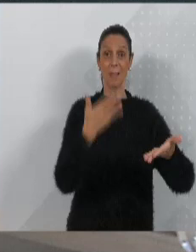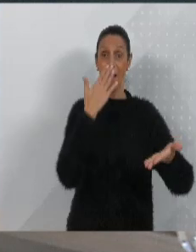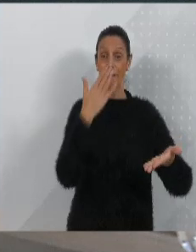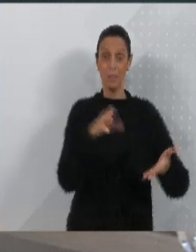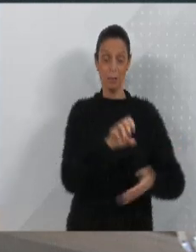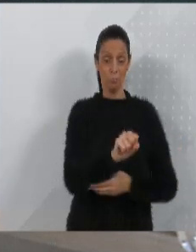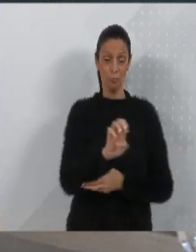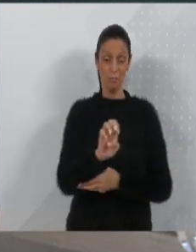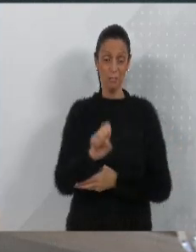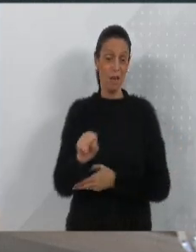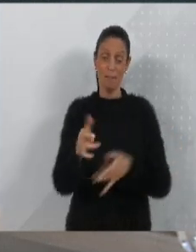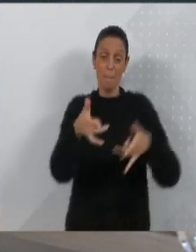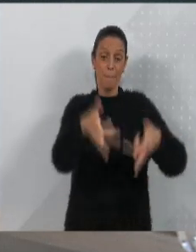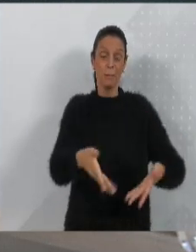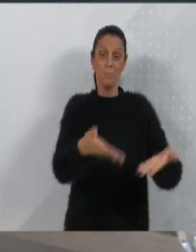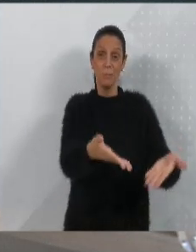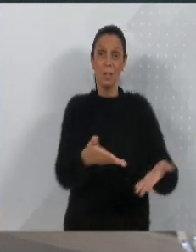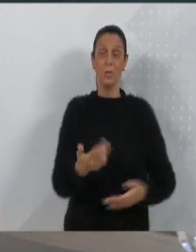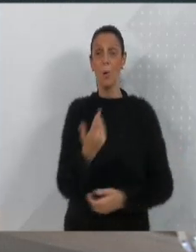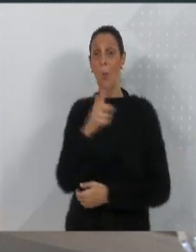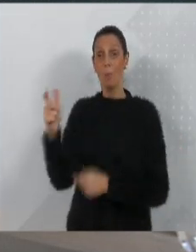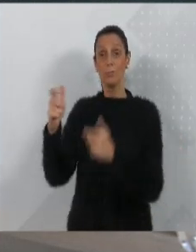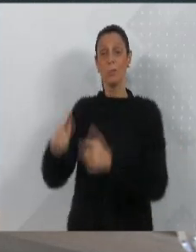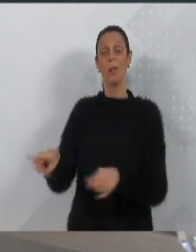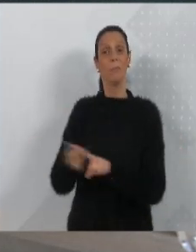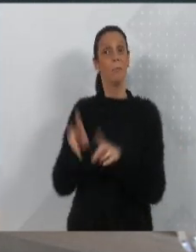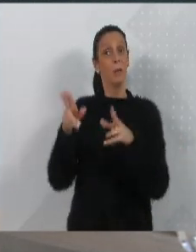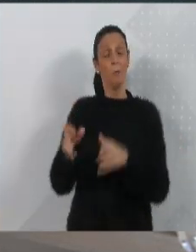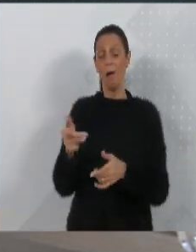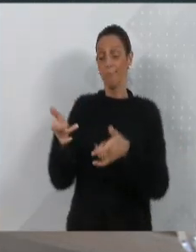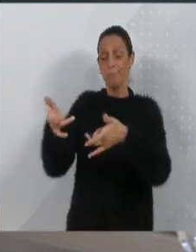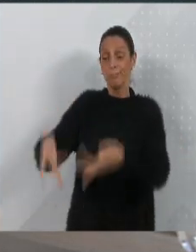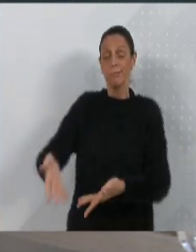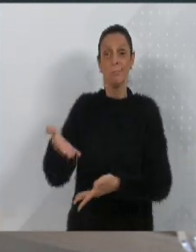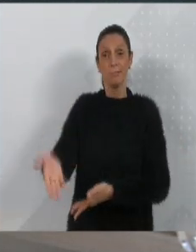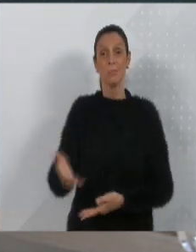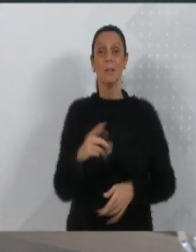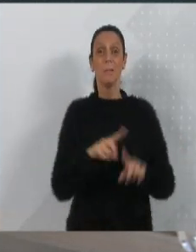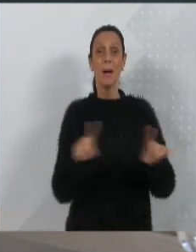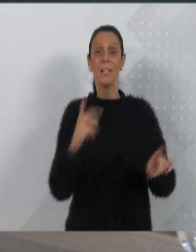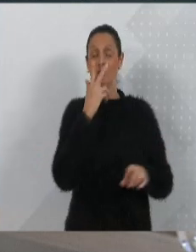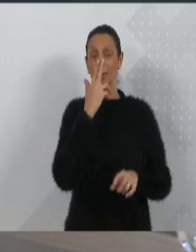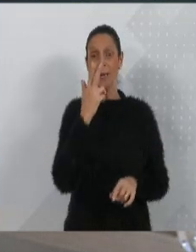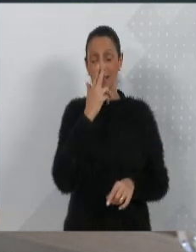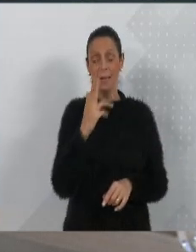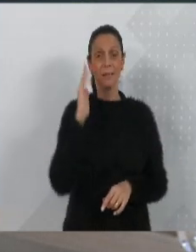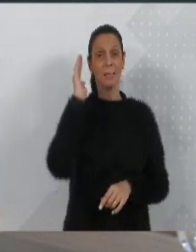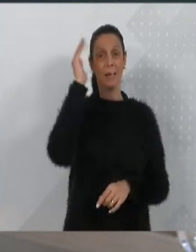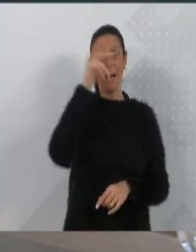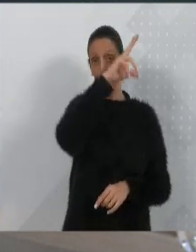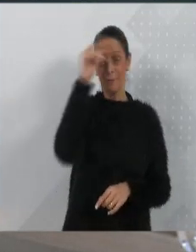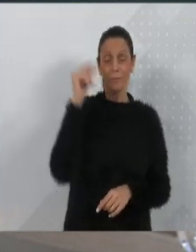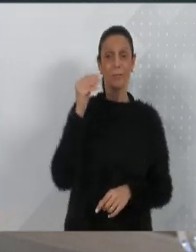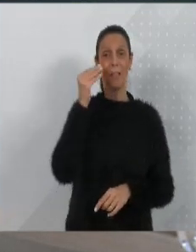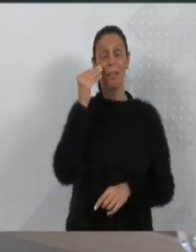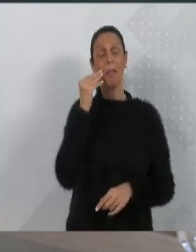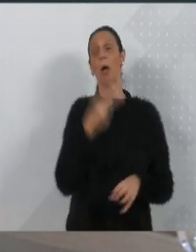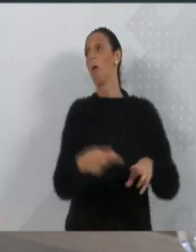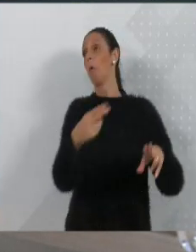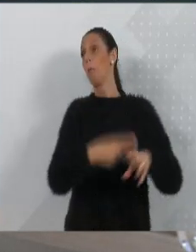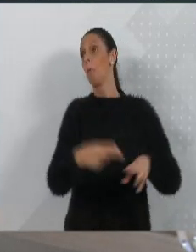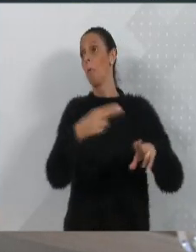Rosen plates abandonado e querem passar pano E encobrir essa ineficiência que não faz nada